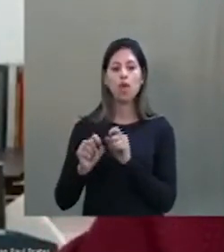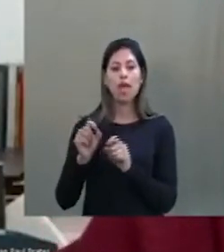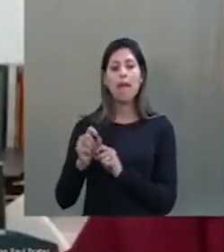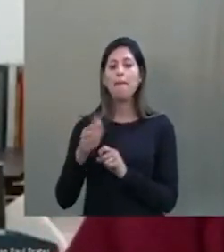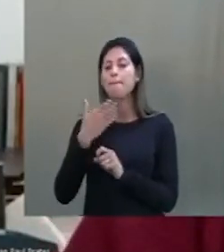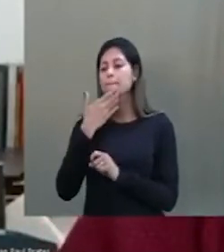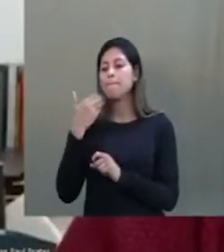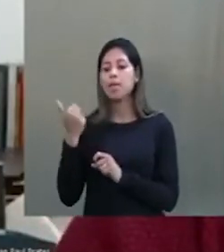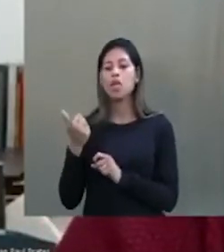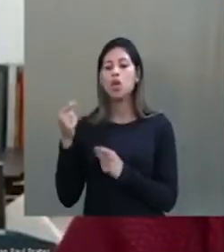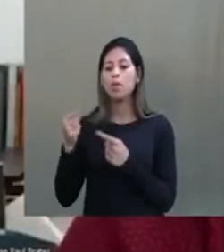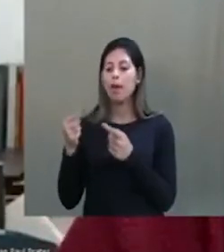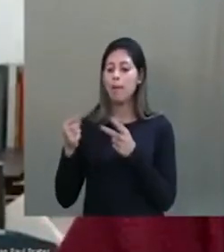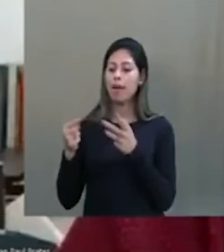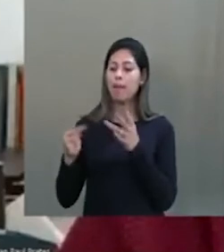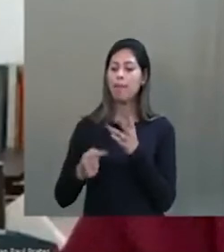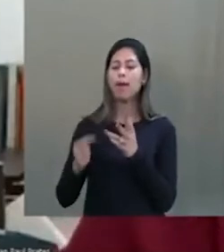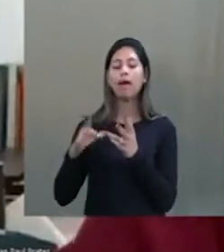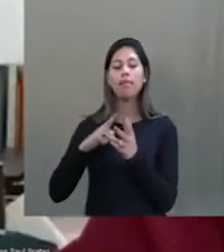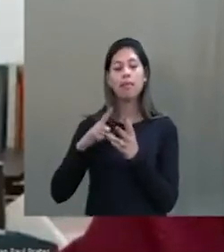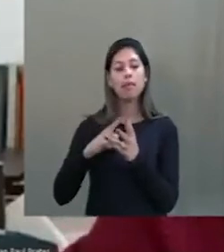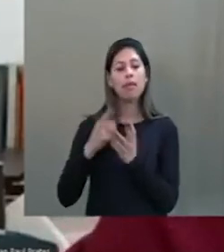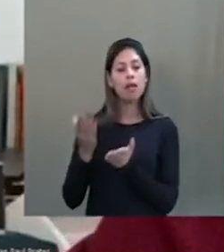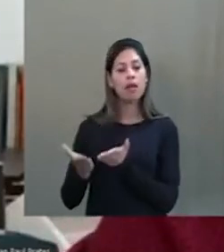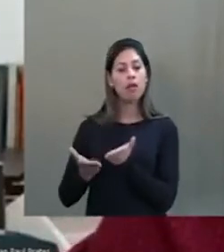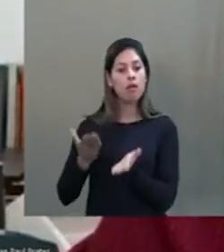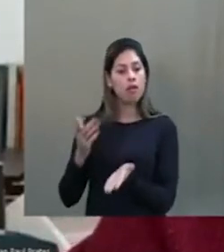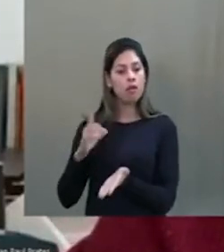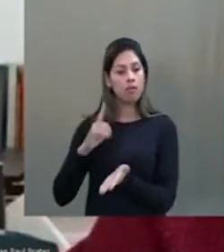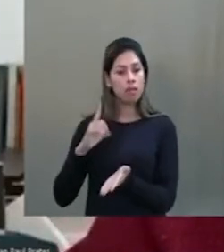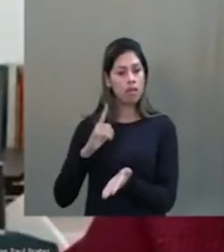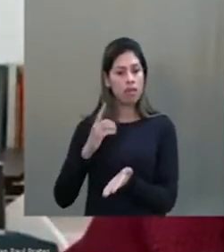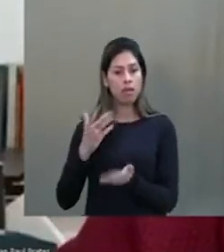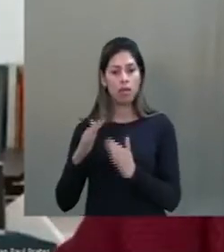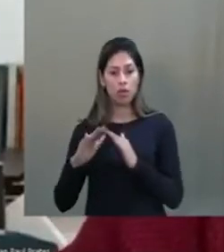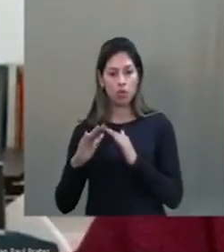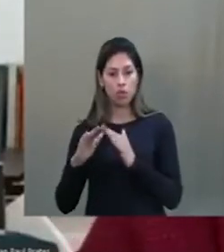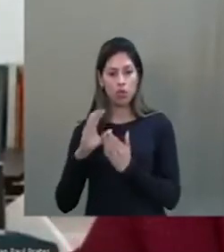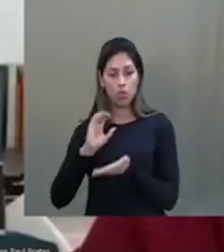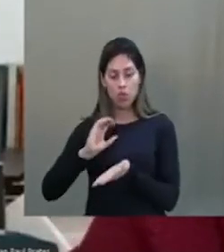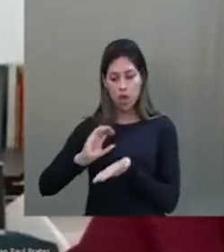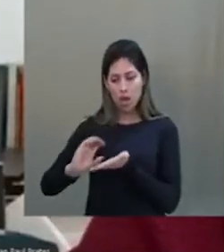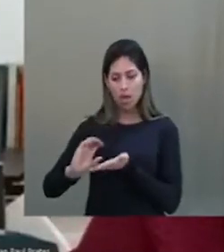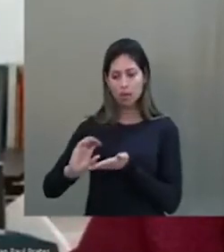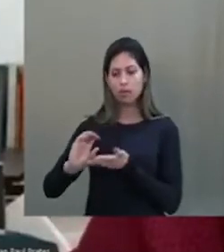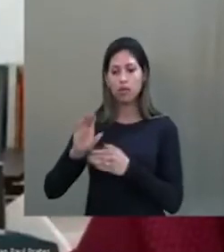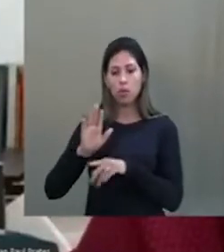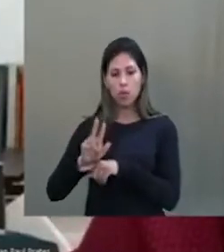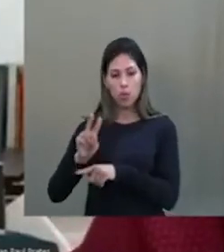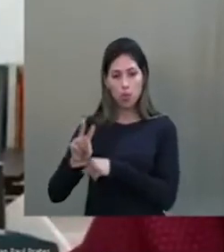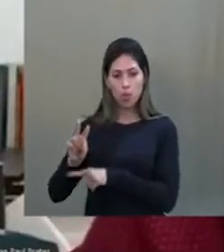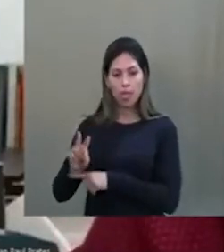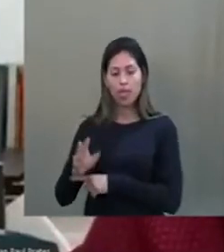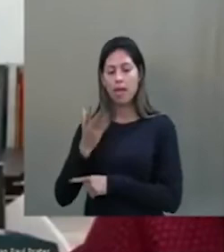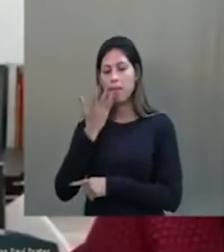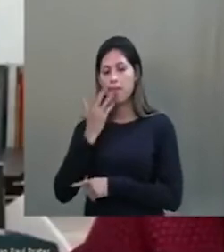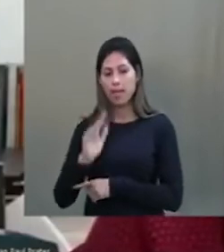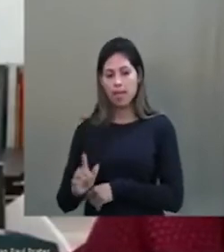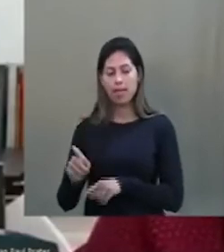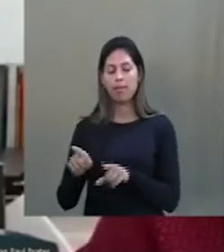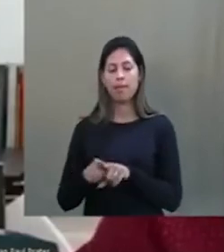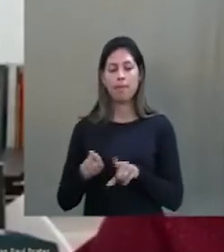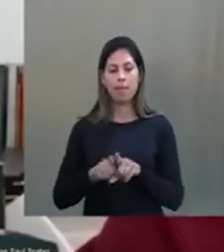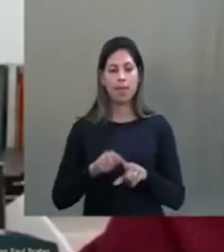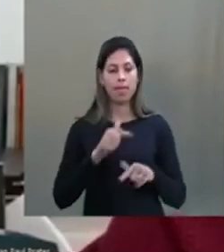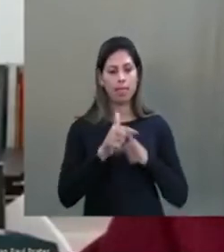despesa de creche, para manutenção e subvenção de instituições de educação infantil e serviços sociais, para o teletrabalho para mães empregadas, pais